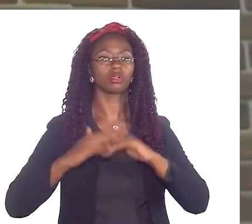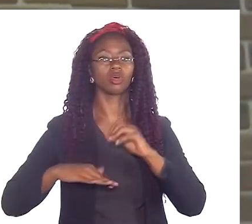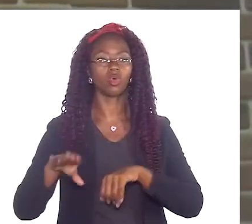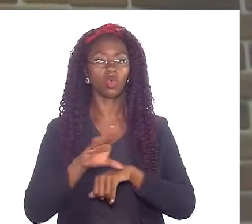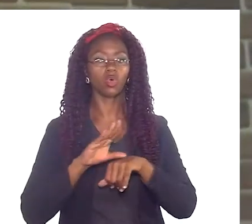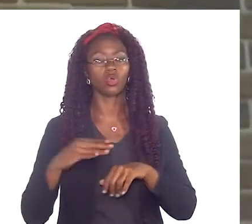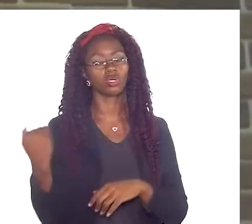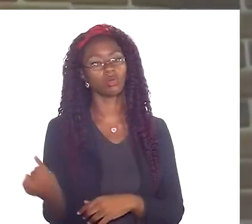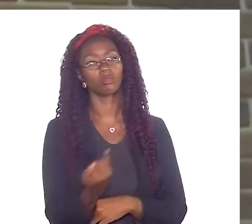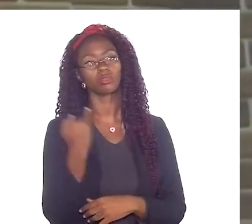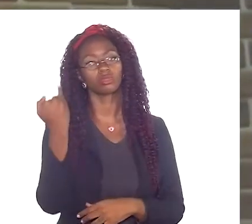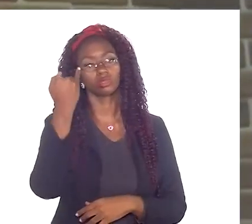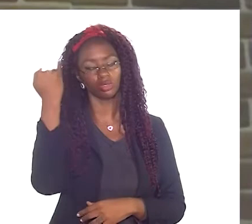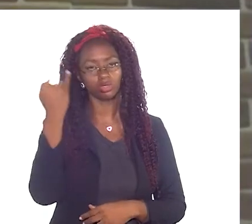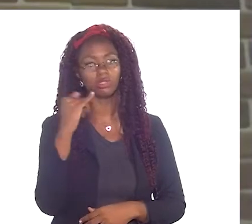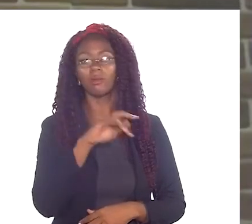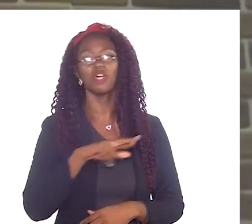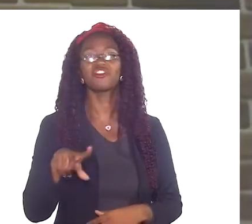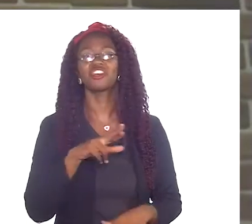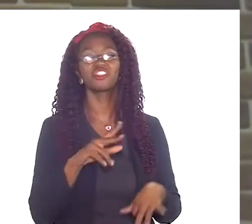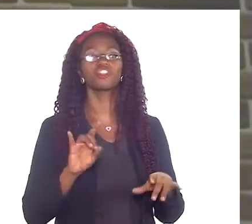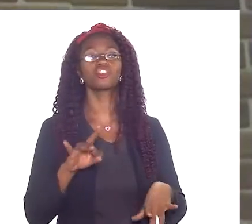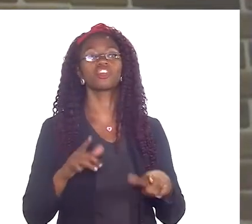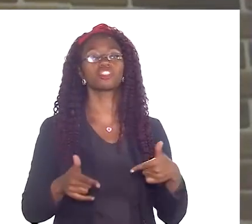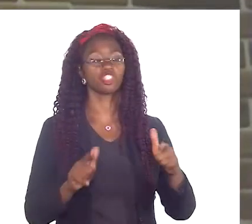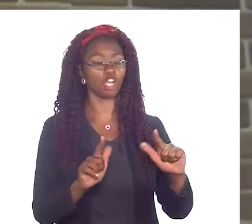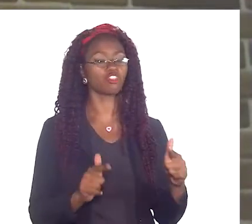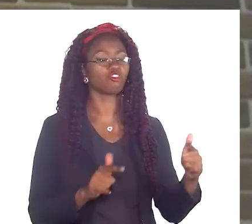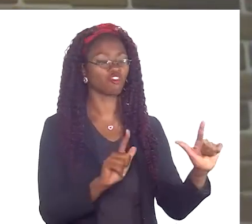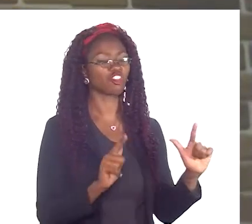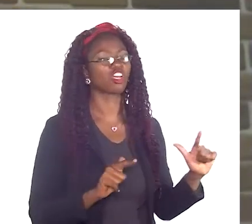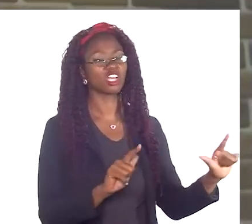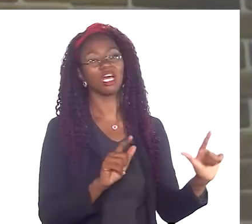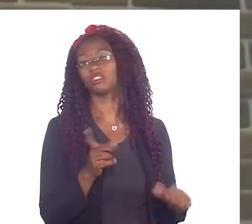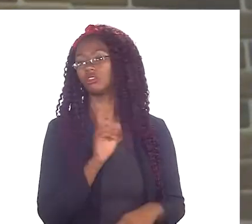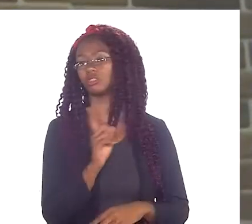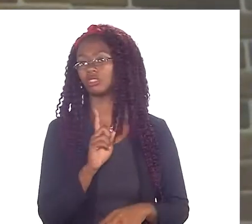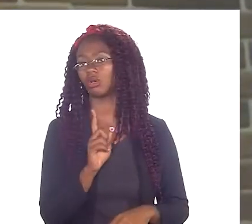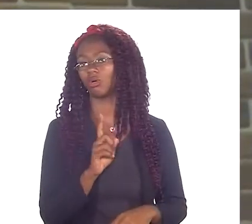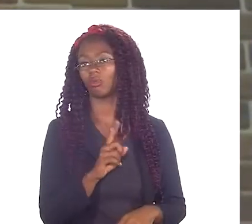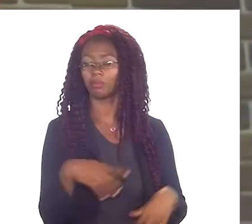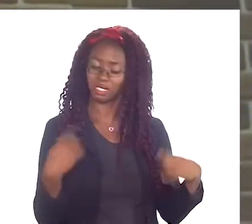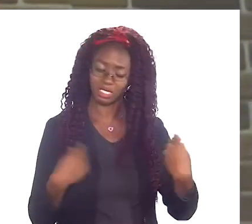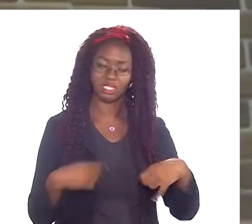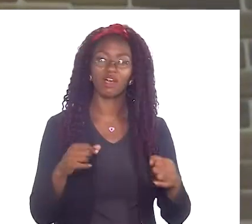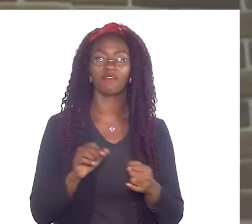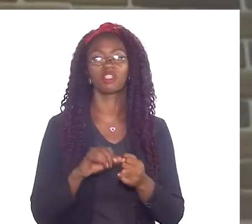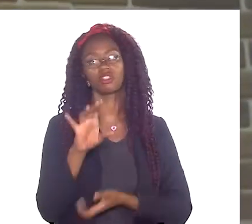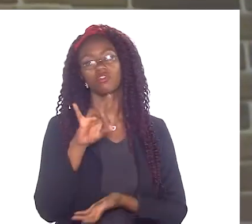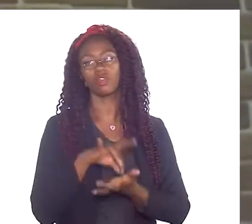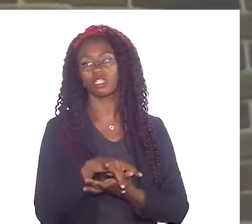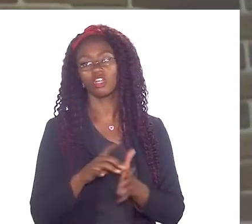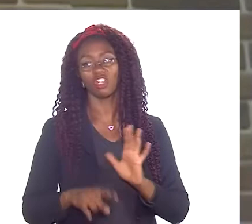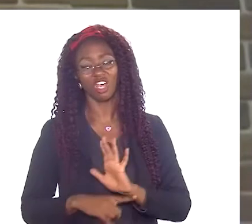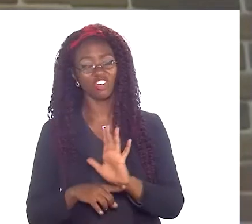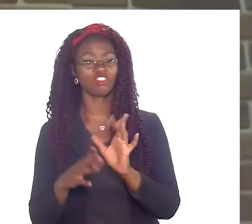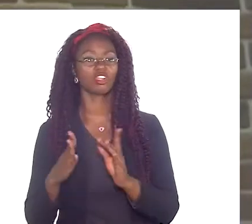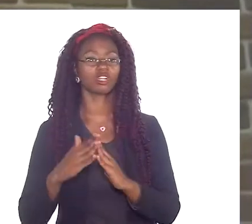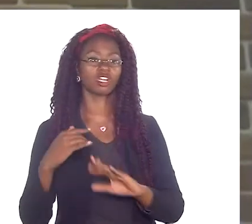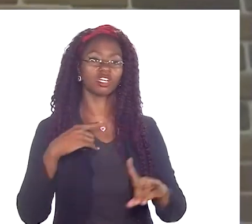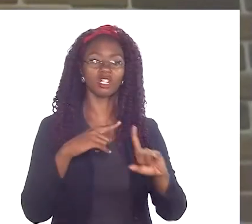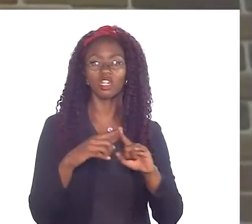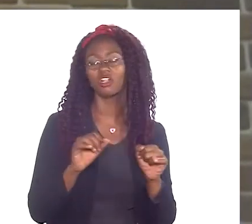os cursos eles são muito importantes, mas não seja o rei do certificado. Procure executar. Então, por exemplo, ajude uma ONG, ajude uma